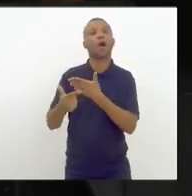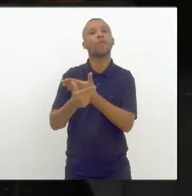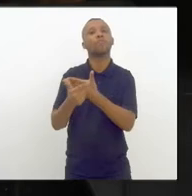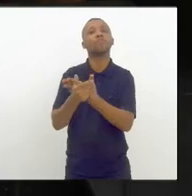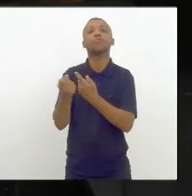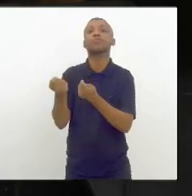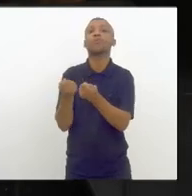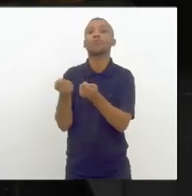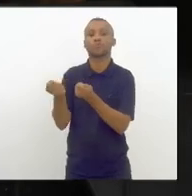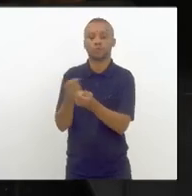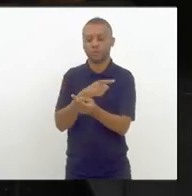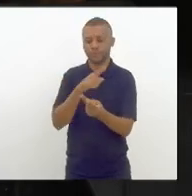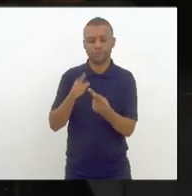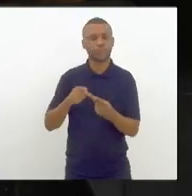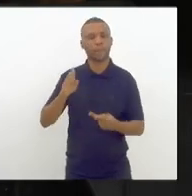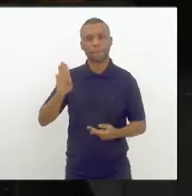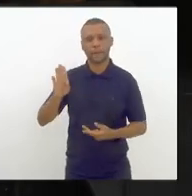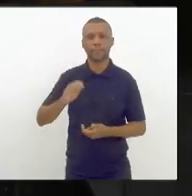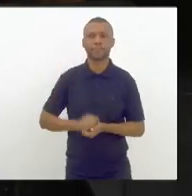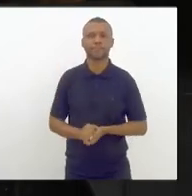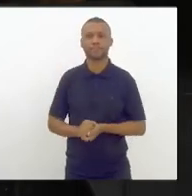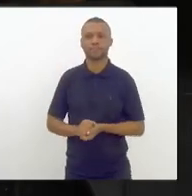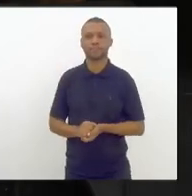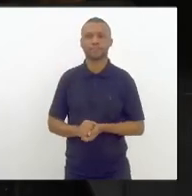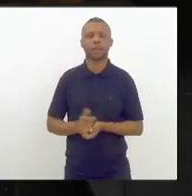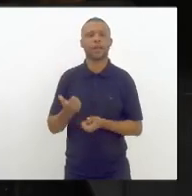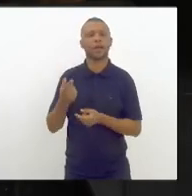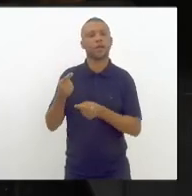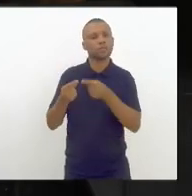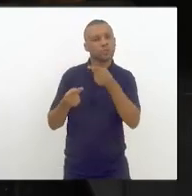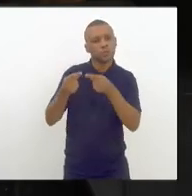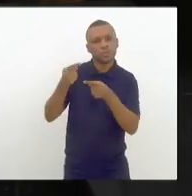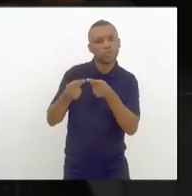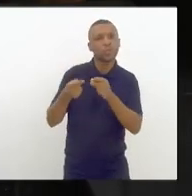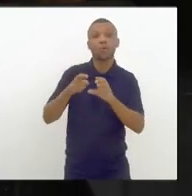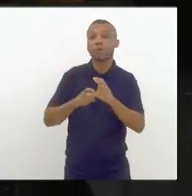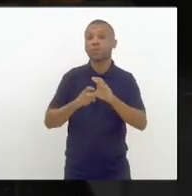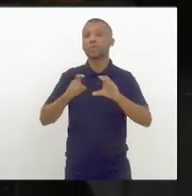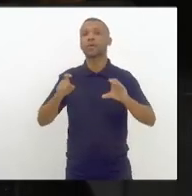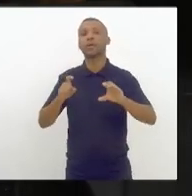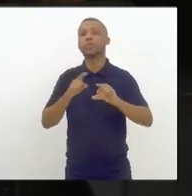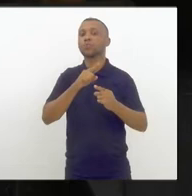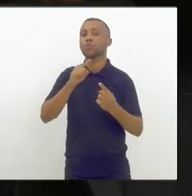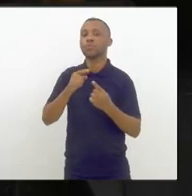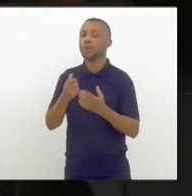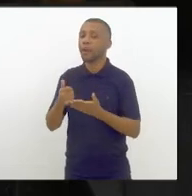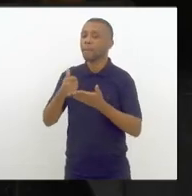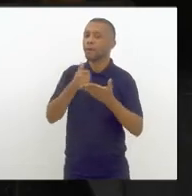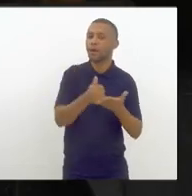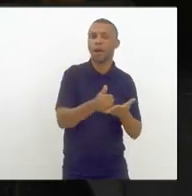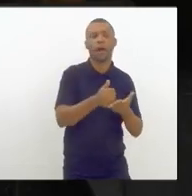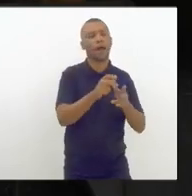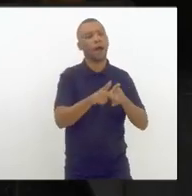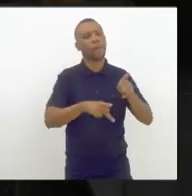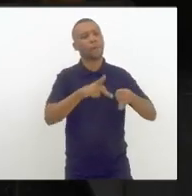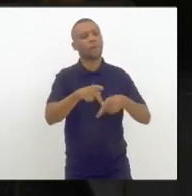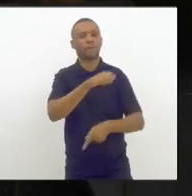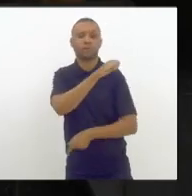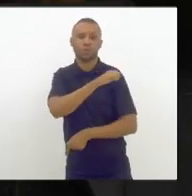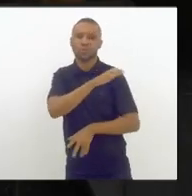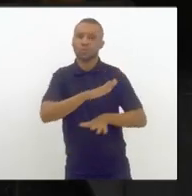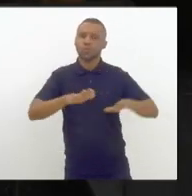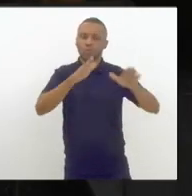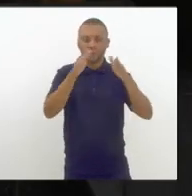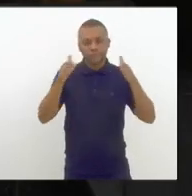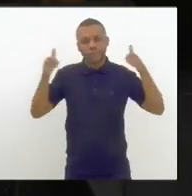B legislar com Independência em benefício da população Fluminense e com foco nas